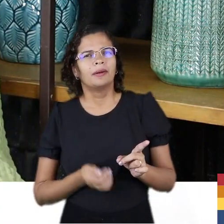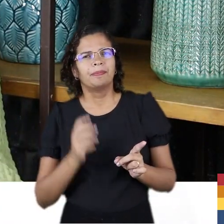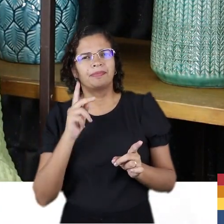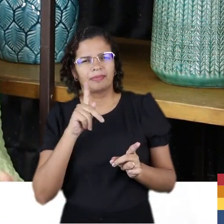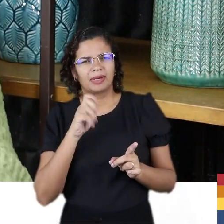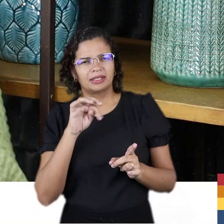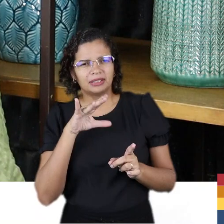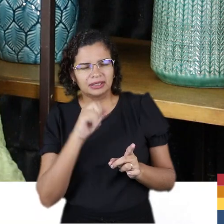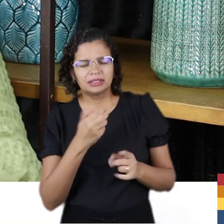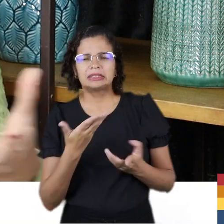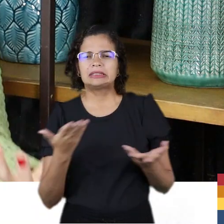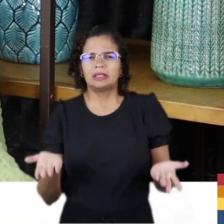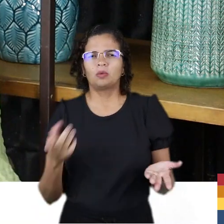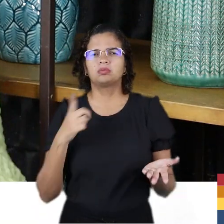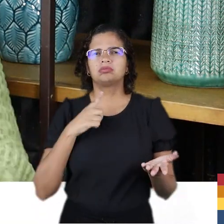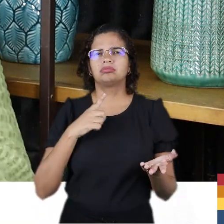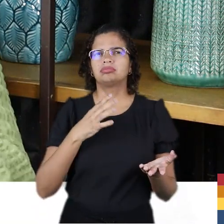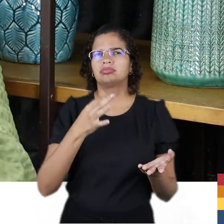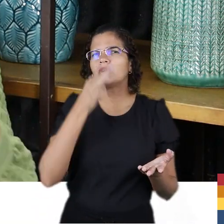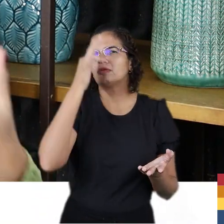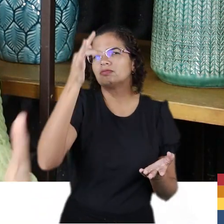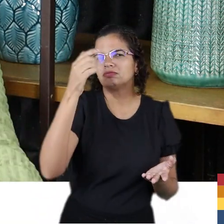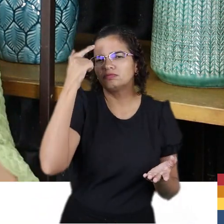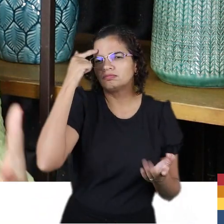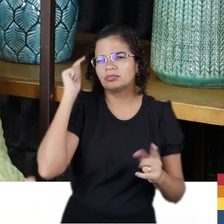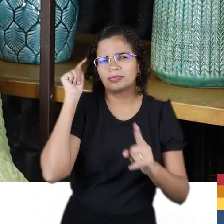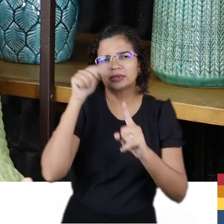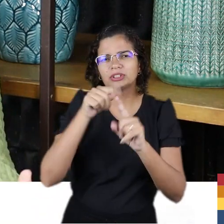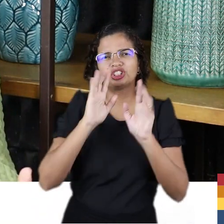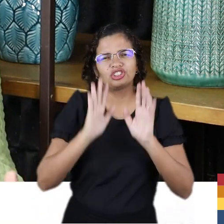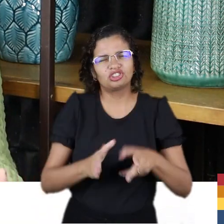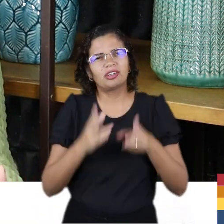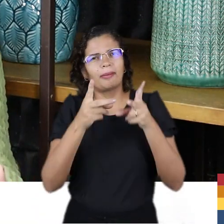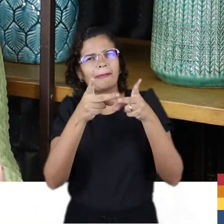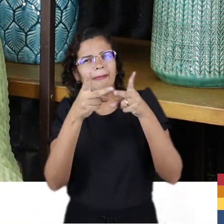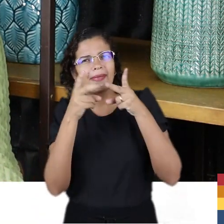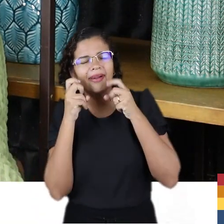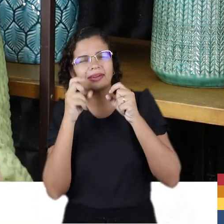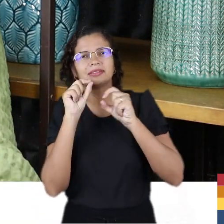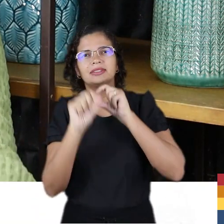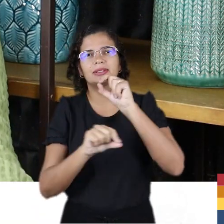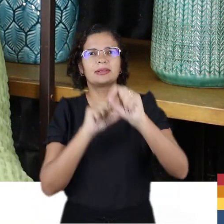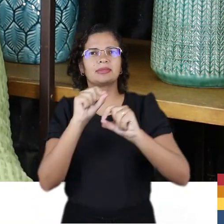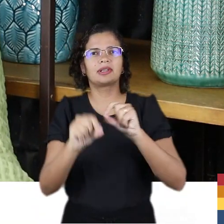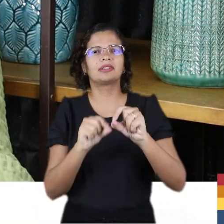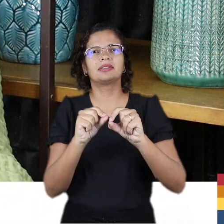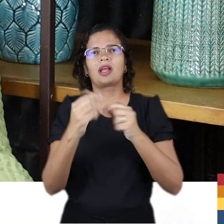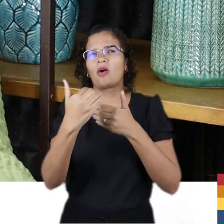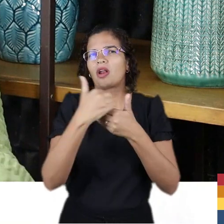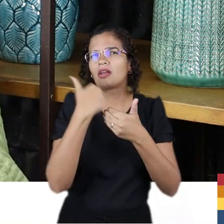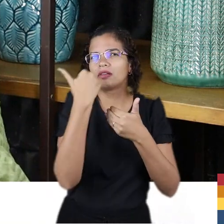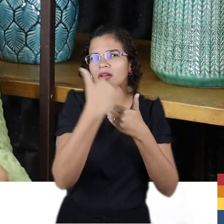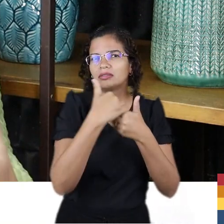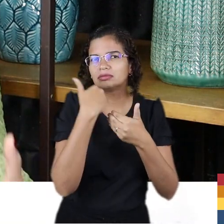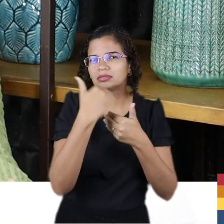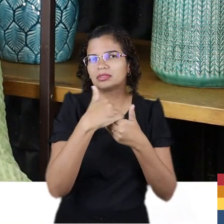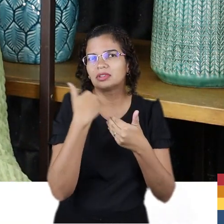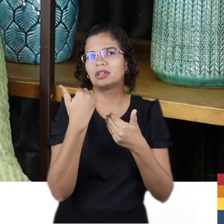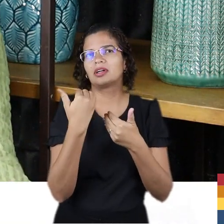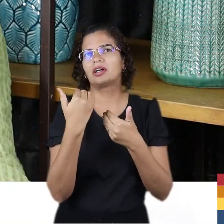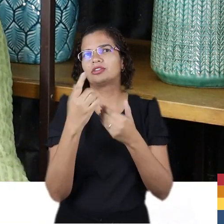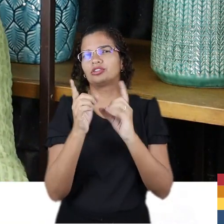de conhecimentos próprios, de área, né, articulando a formação geral básica, mas que ao mesmo tempo ele possa fazer uma